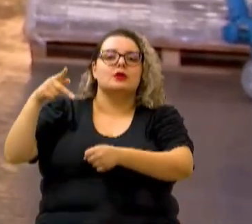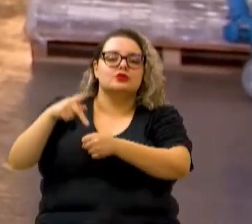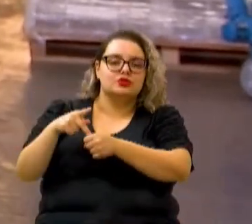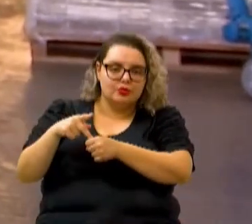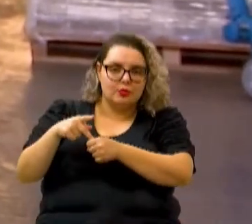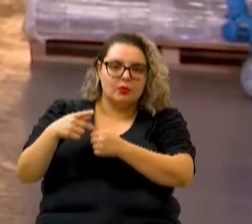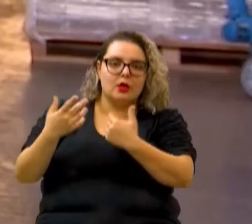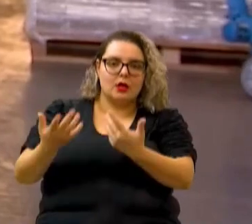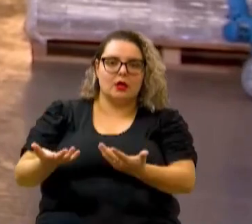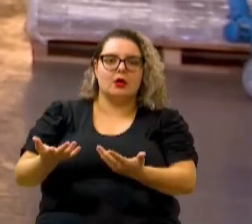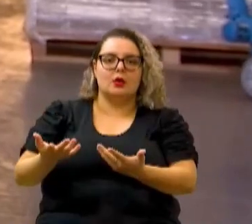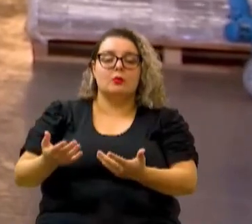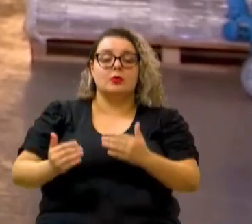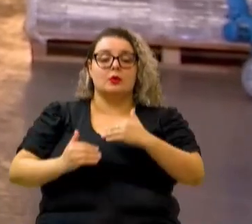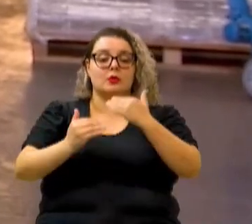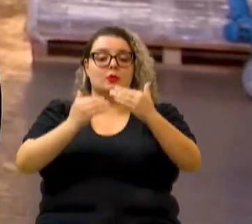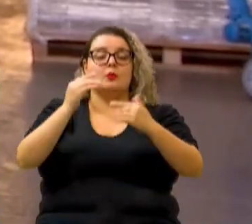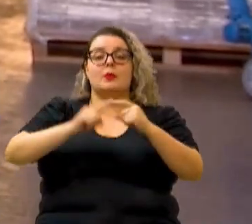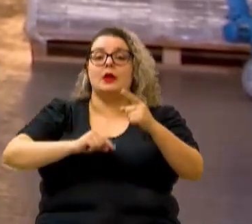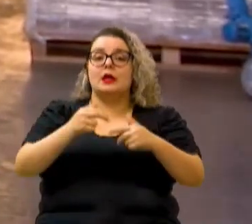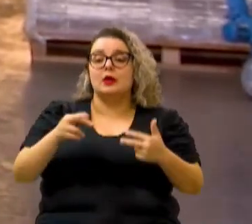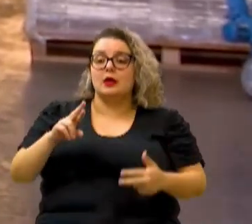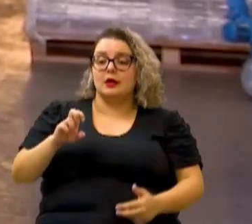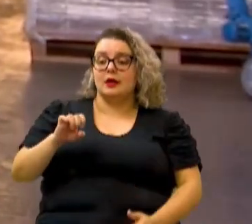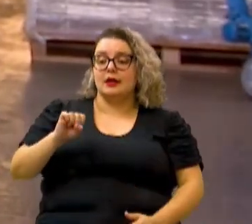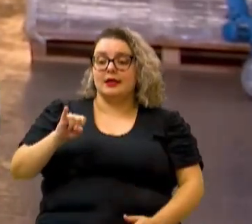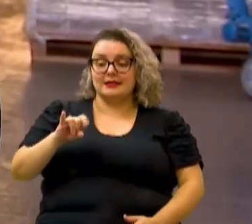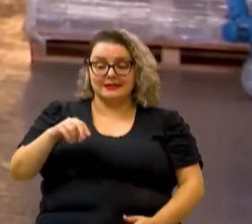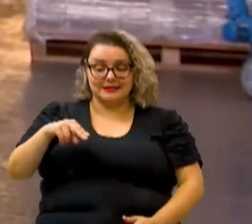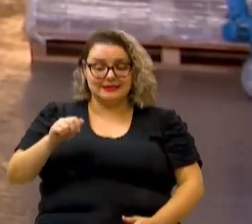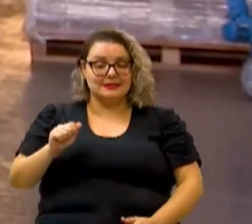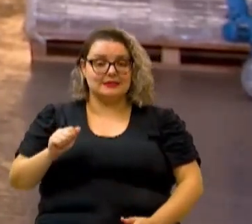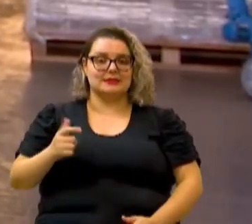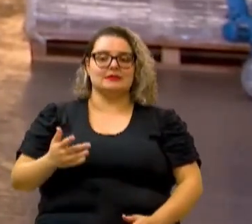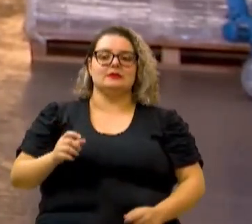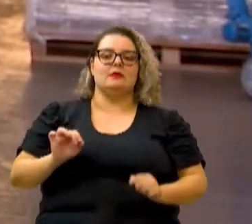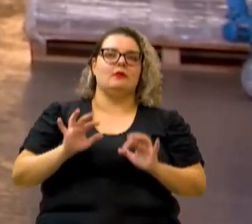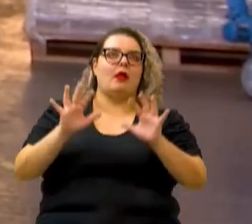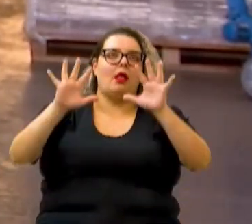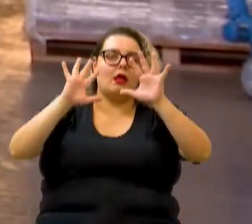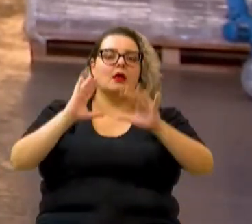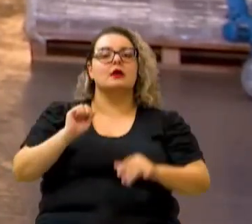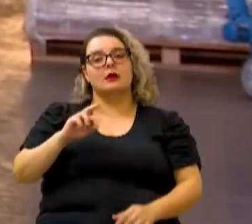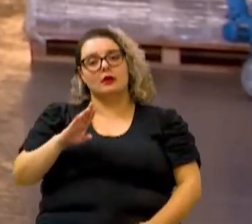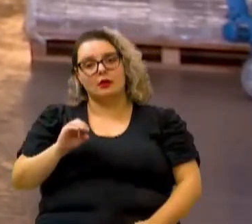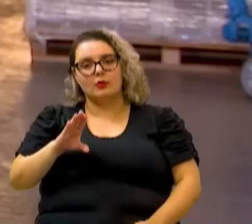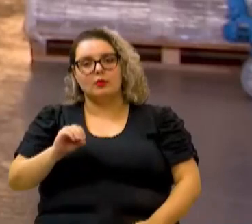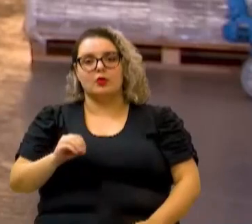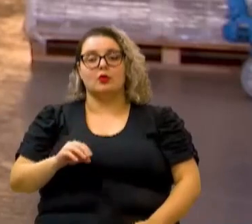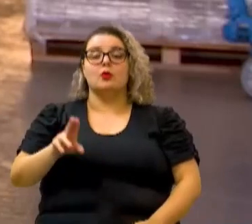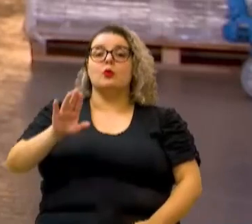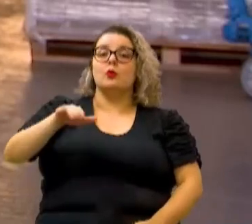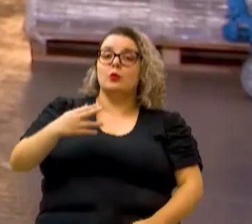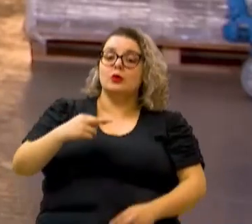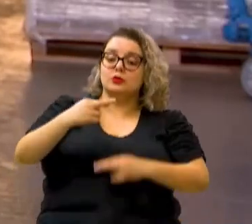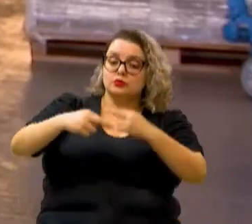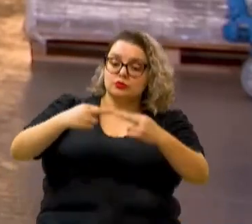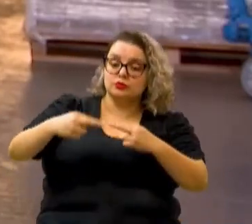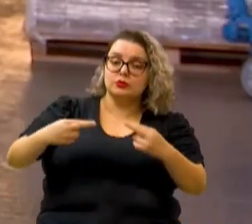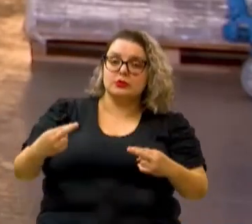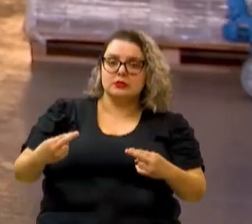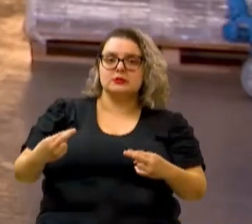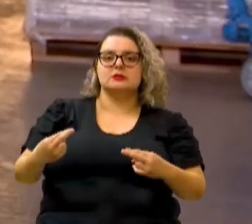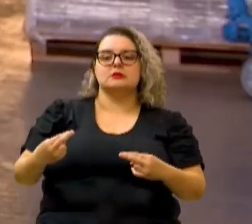feito de petróleo. Então, para você produzir um material virgem, a resina plástica virgem, você emite muito carbono. Quando